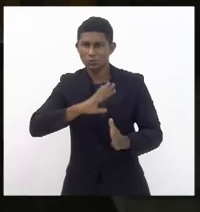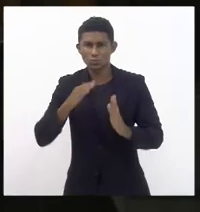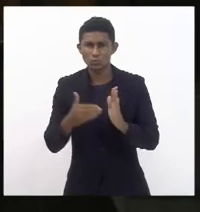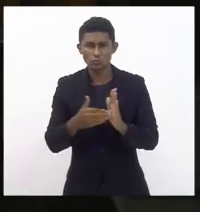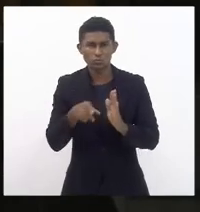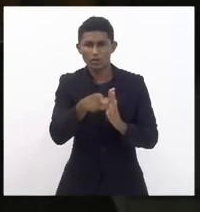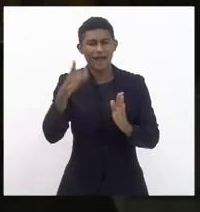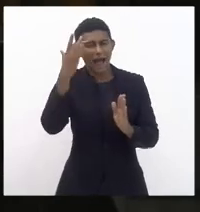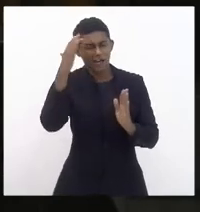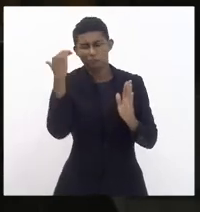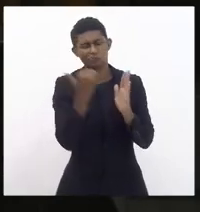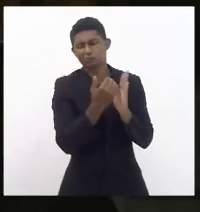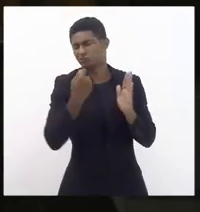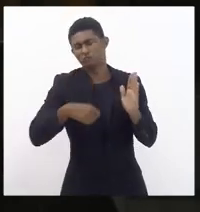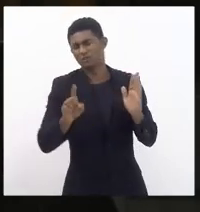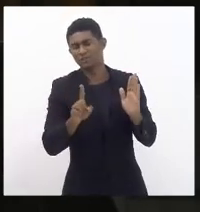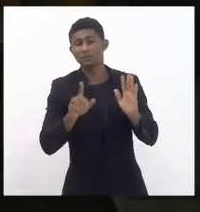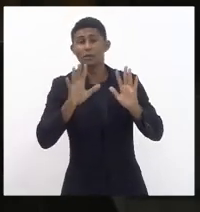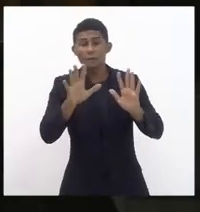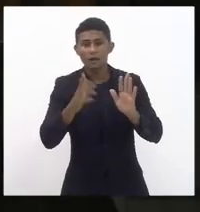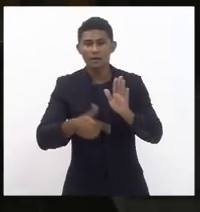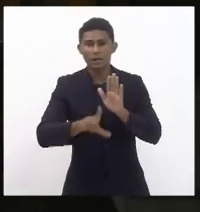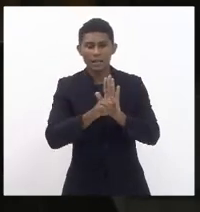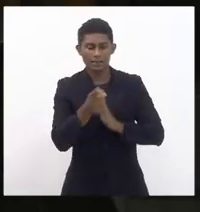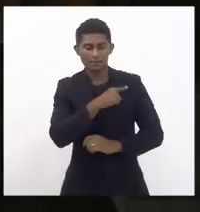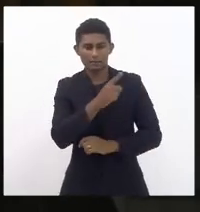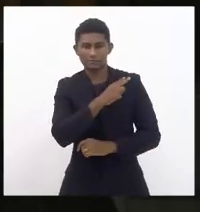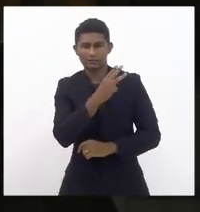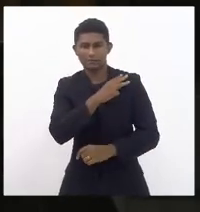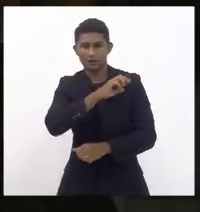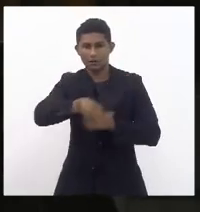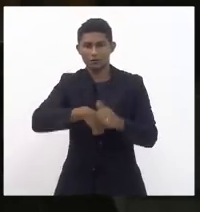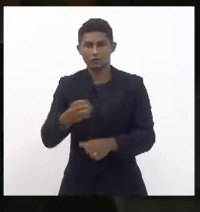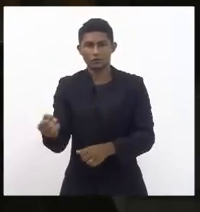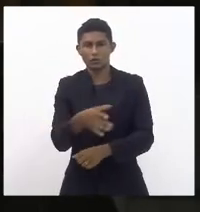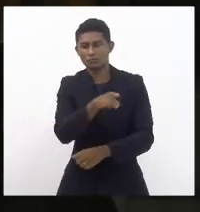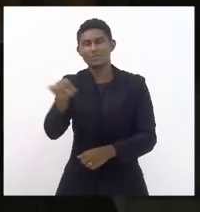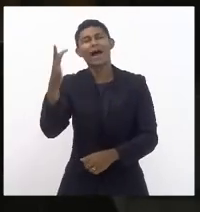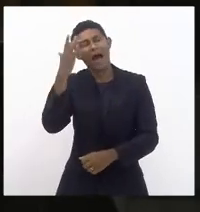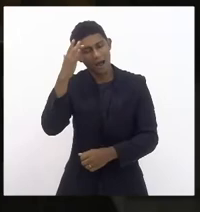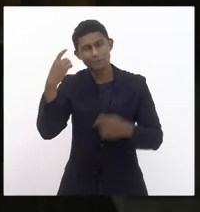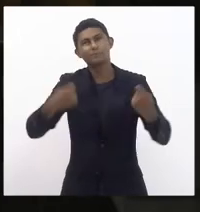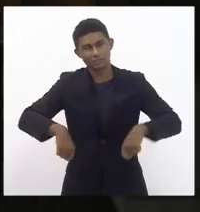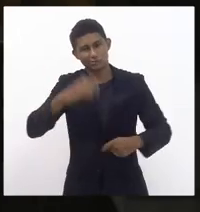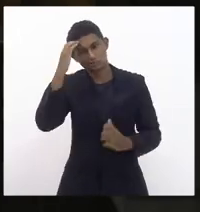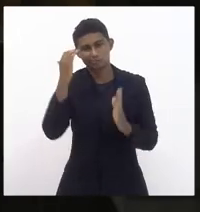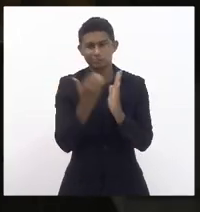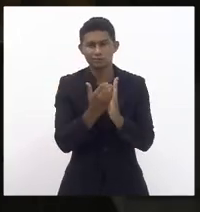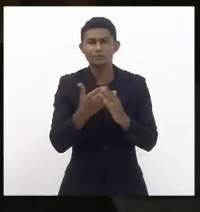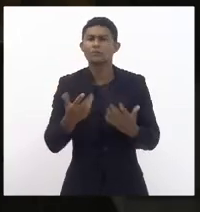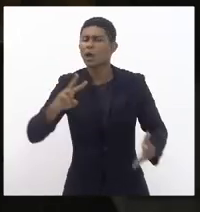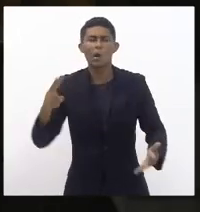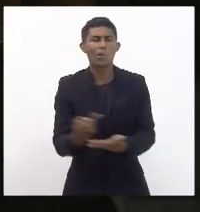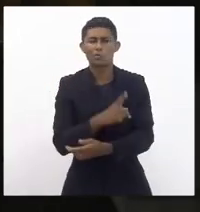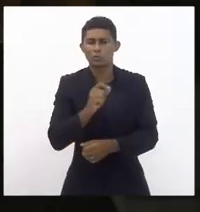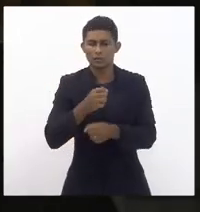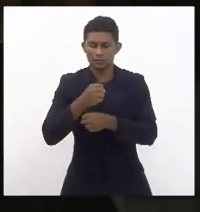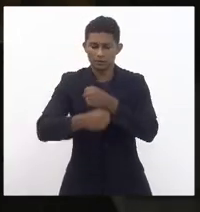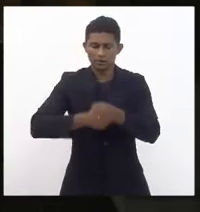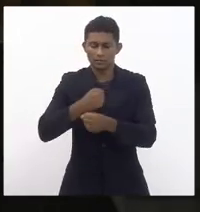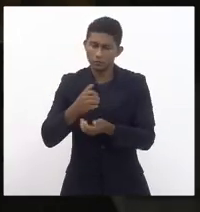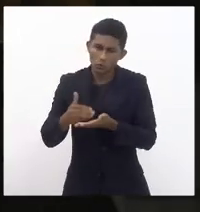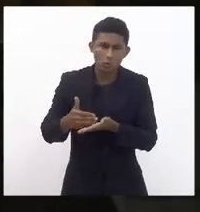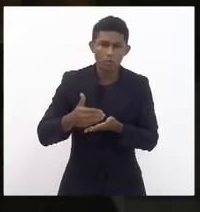reforma do ensino médio eles acham que que aconteceu o ano letivo começou e as escolas não tinham recebido as